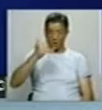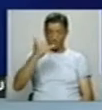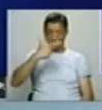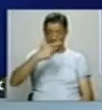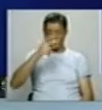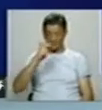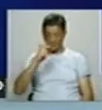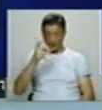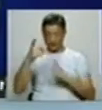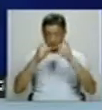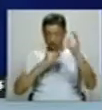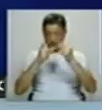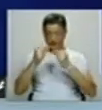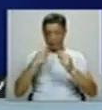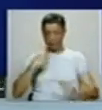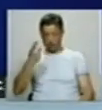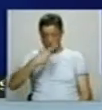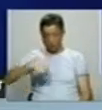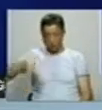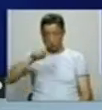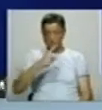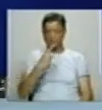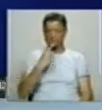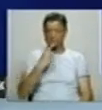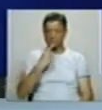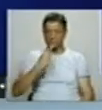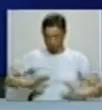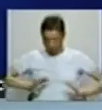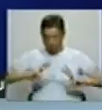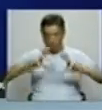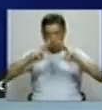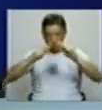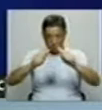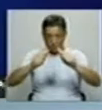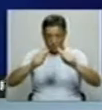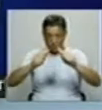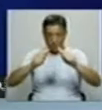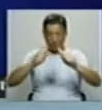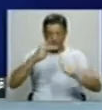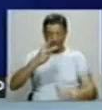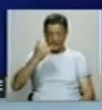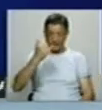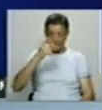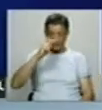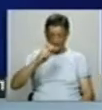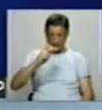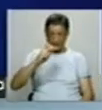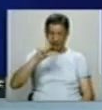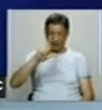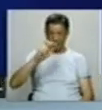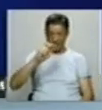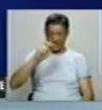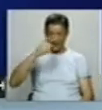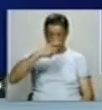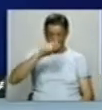cordas de estrelas, nós conseguimos também perceber a evolução dos próprios braços da Via Láctea. Se calhar são mais dinâmicos que aquilo